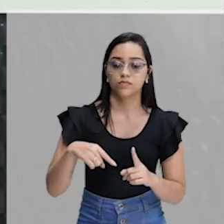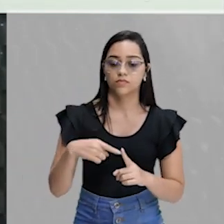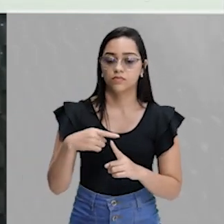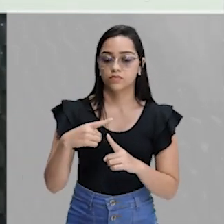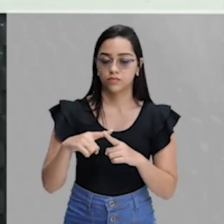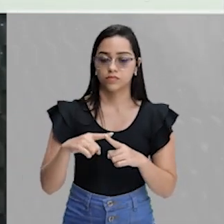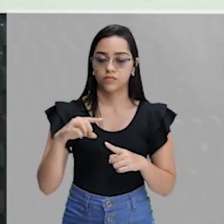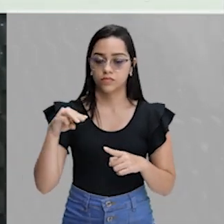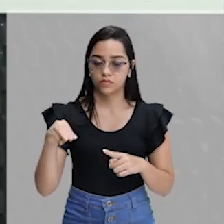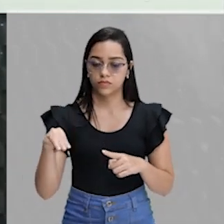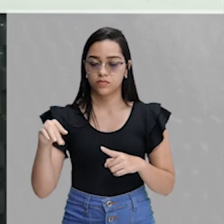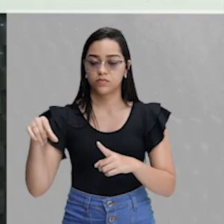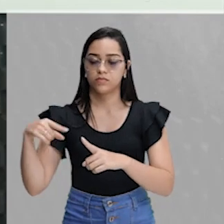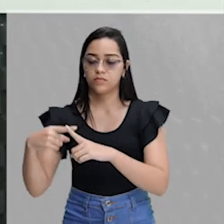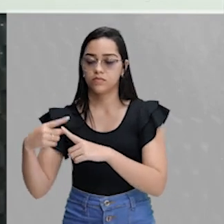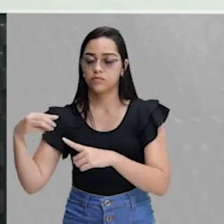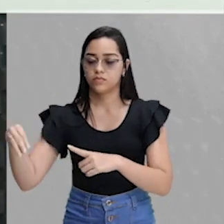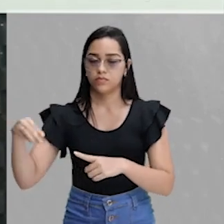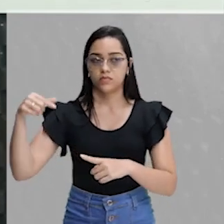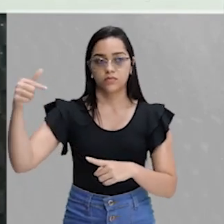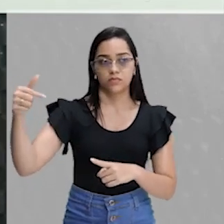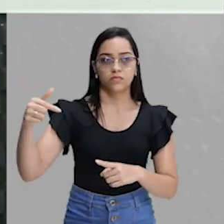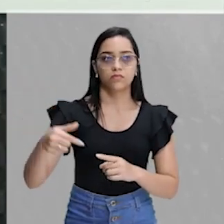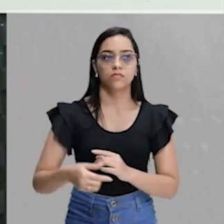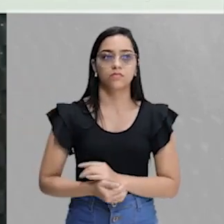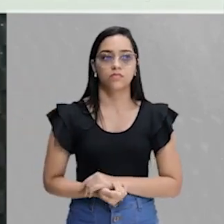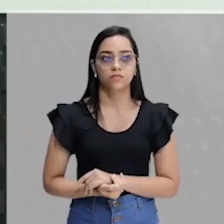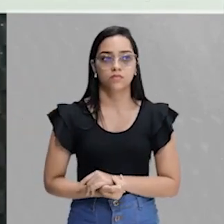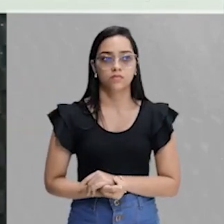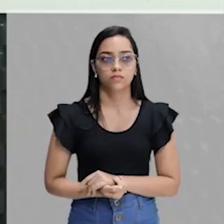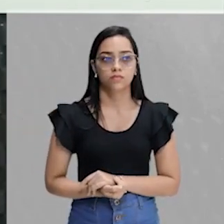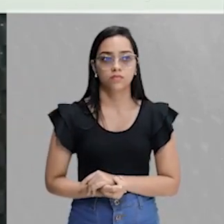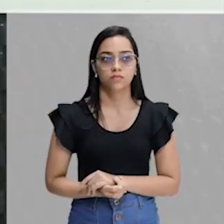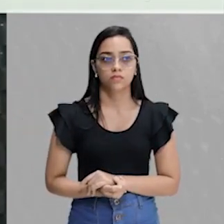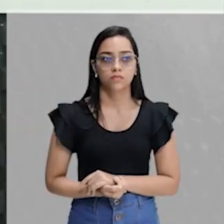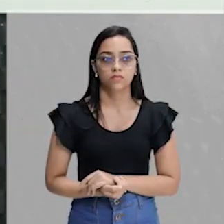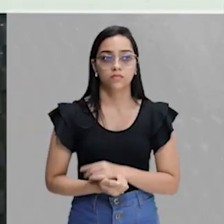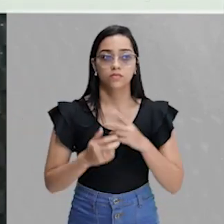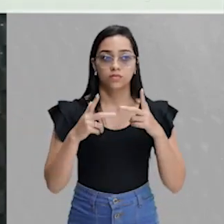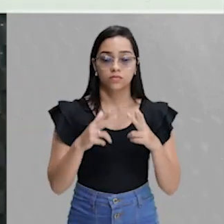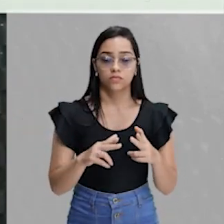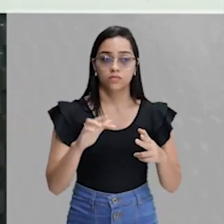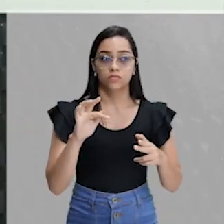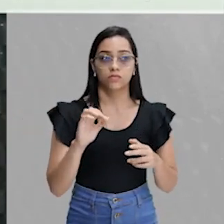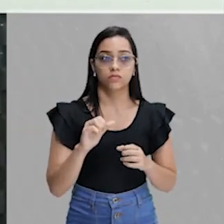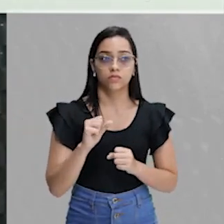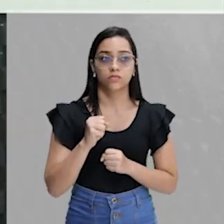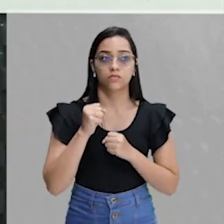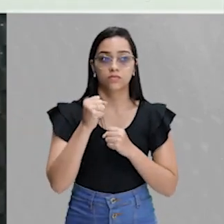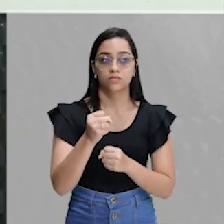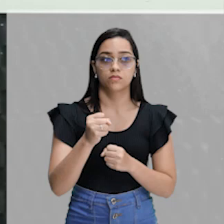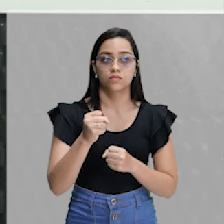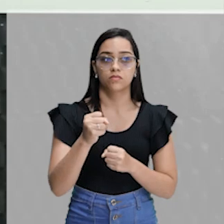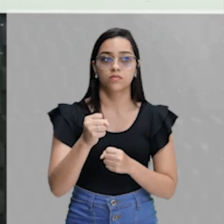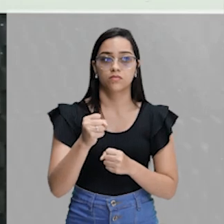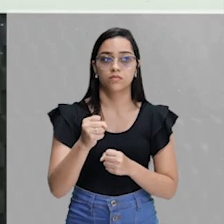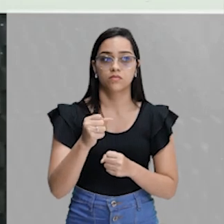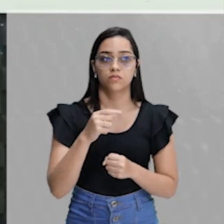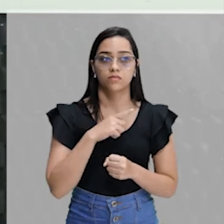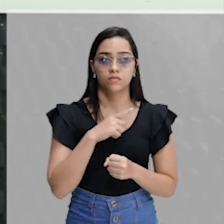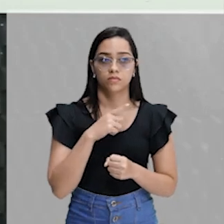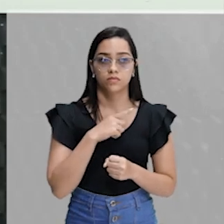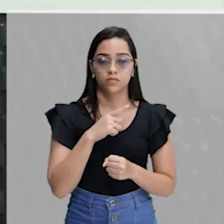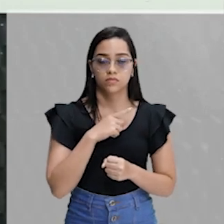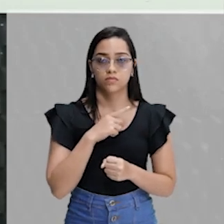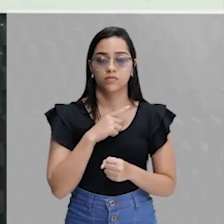massa, segundo ao quadrado, né? Ok? Aqui é força. A grandeza aqui